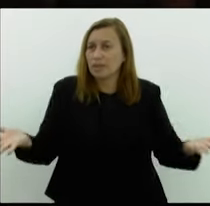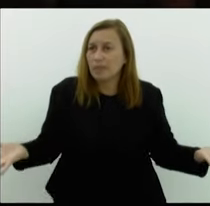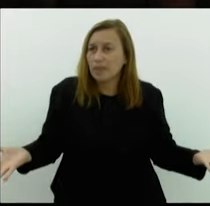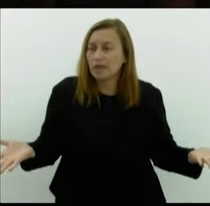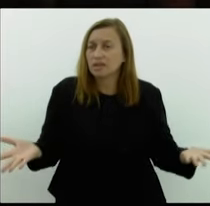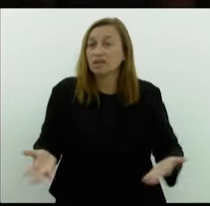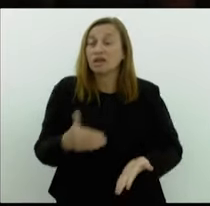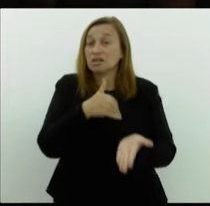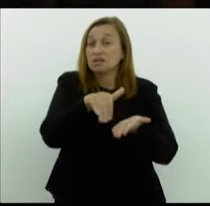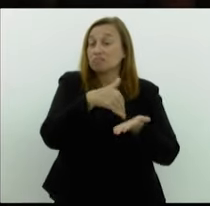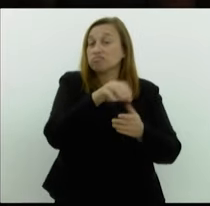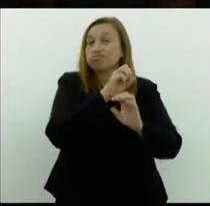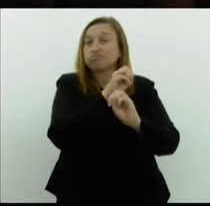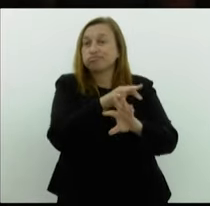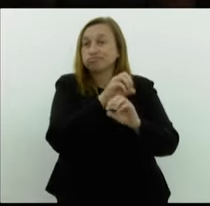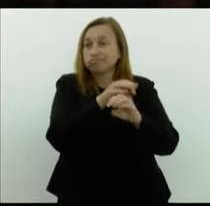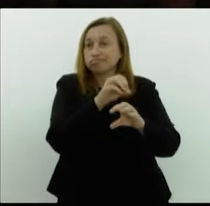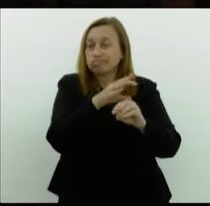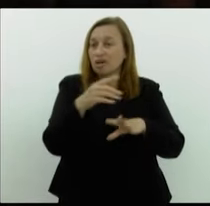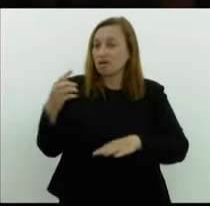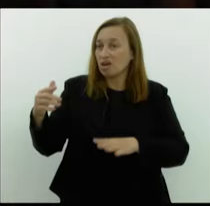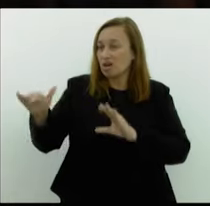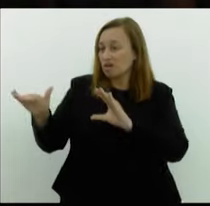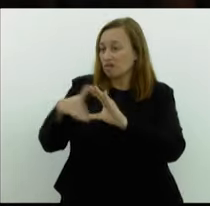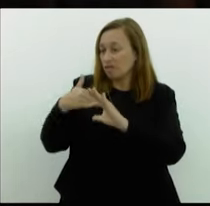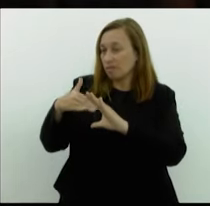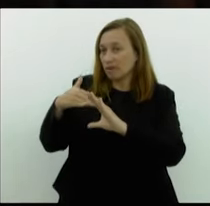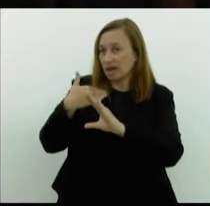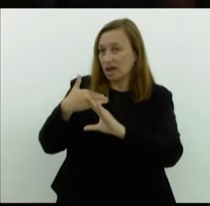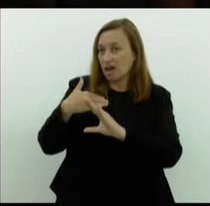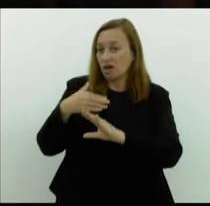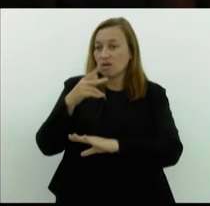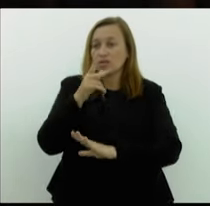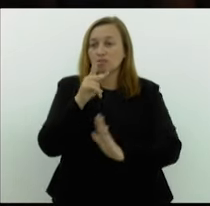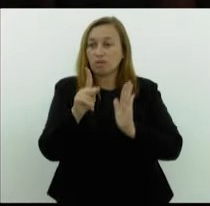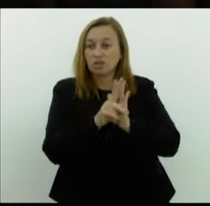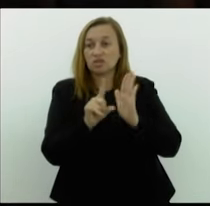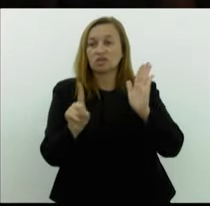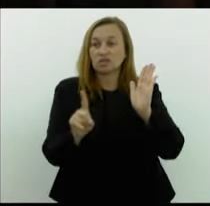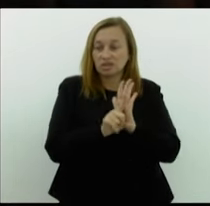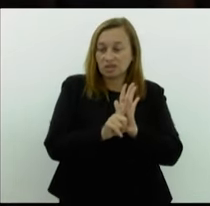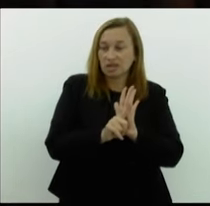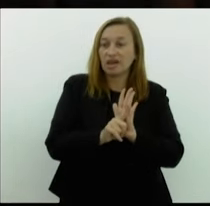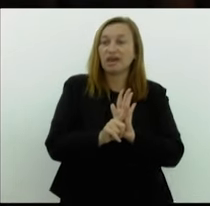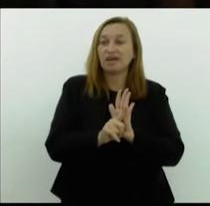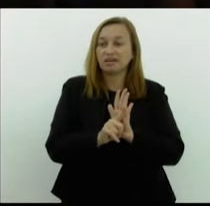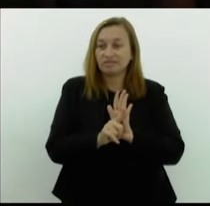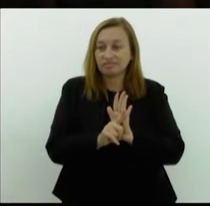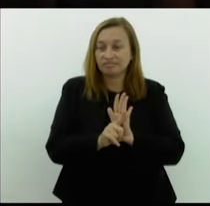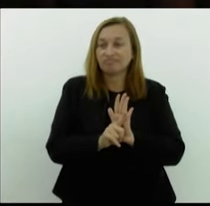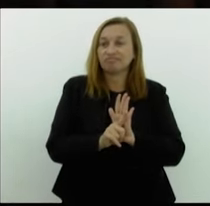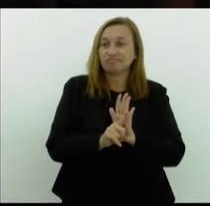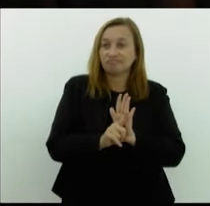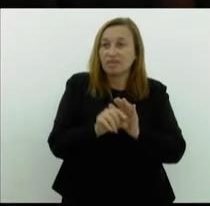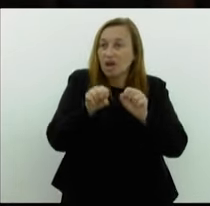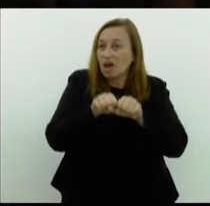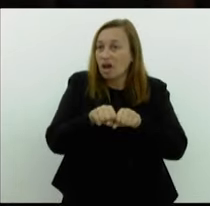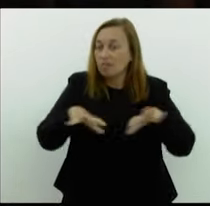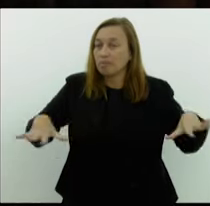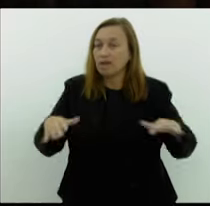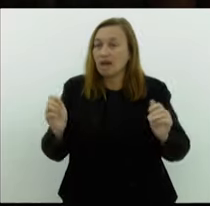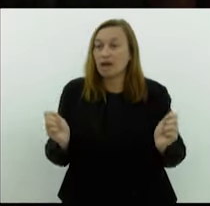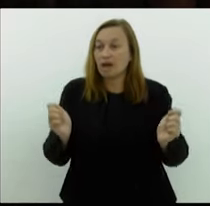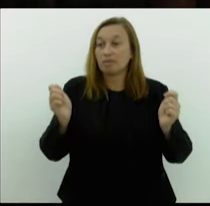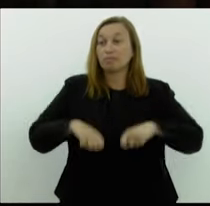A Secretaria de Educação manda para cá um projeto de lei para ampliar a sua capacidade